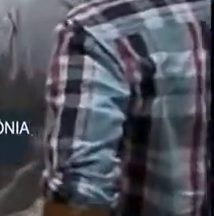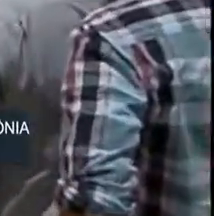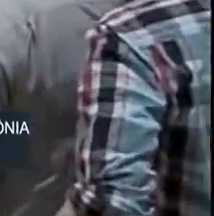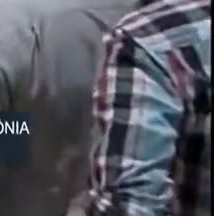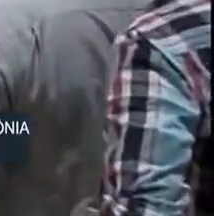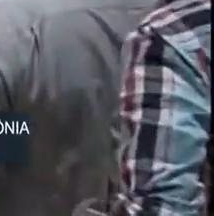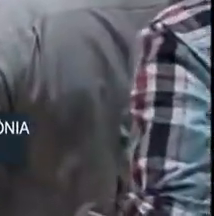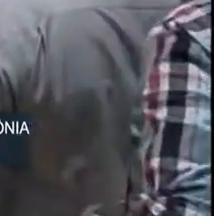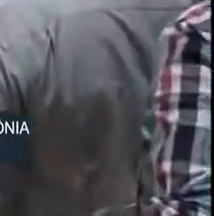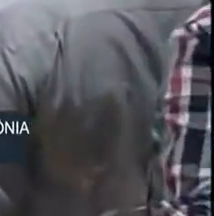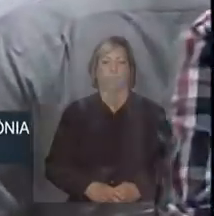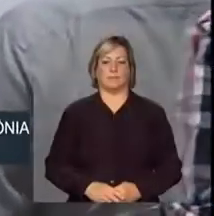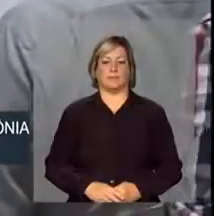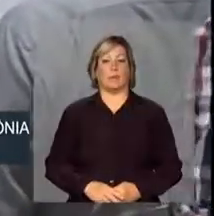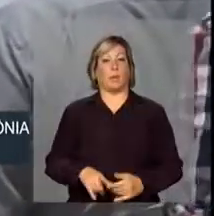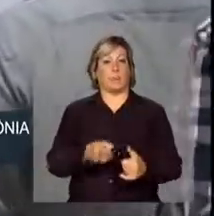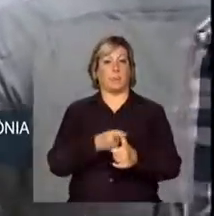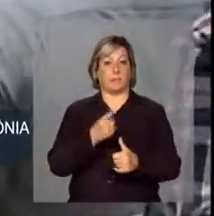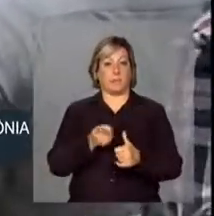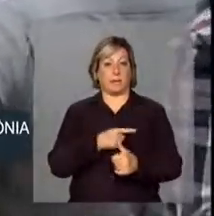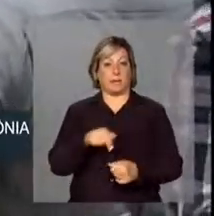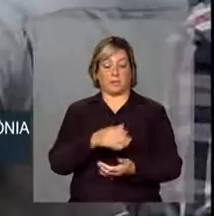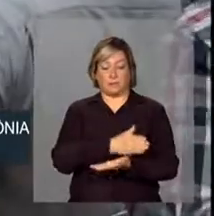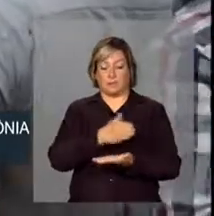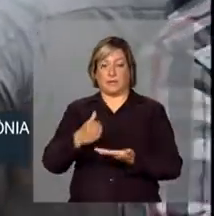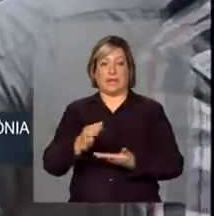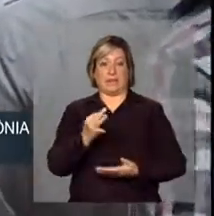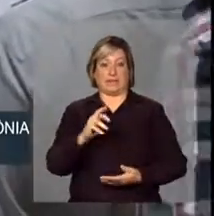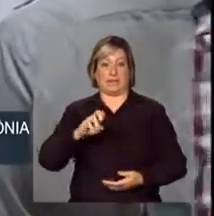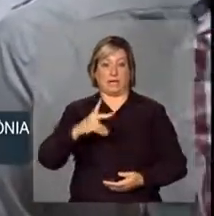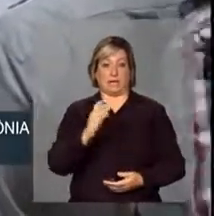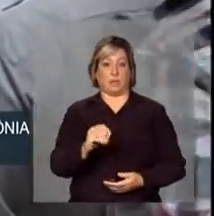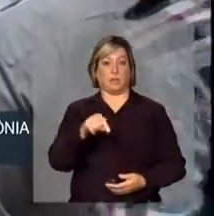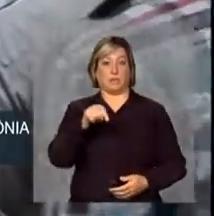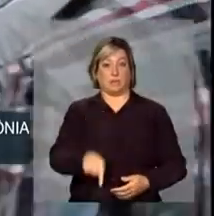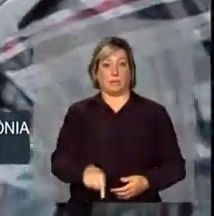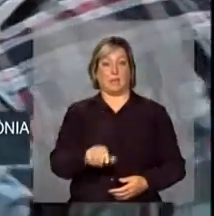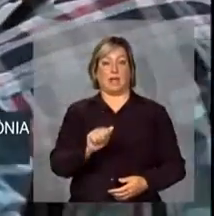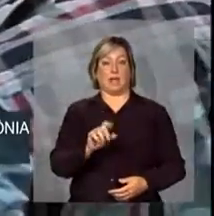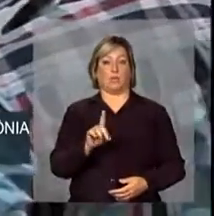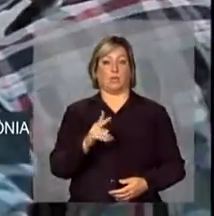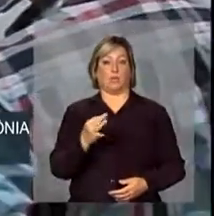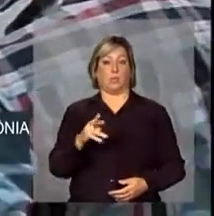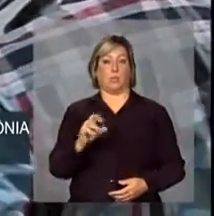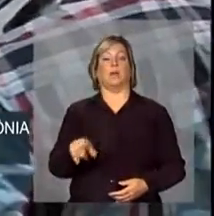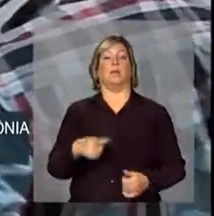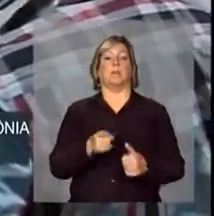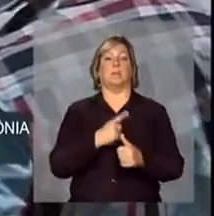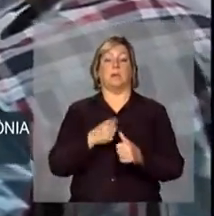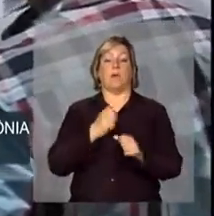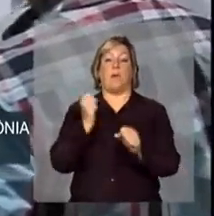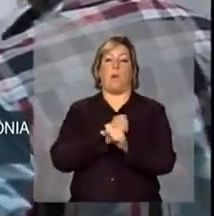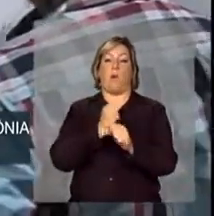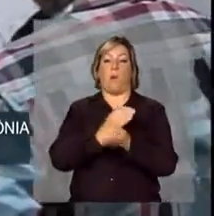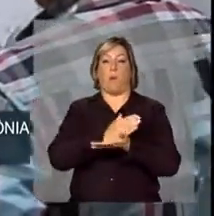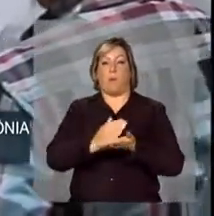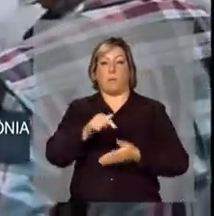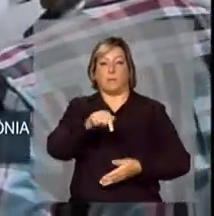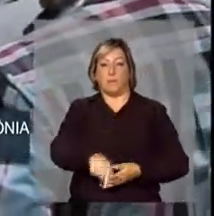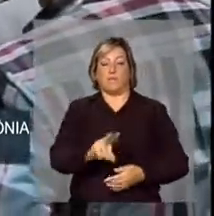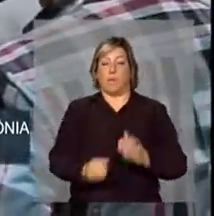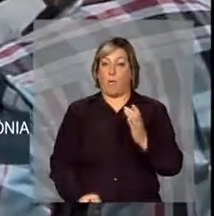pageu o primeiro trecho do sistema adutor pertence à primeira etapa da obra que será